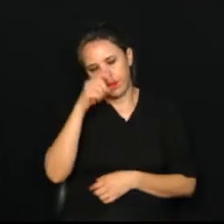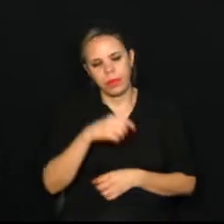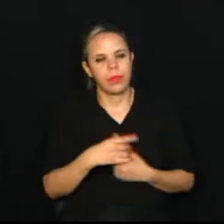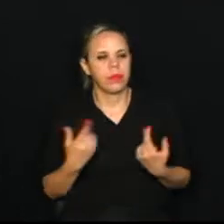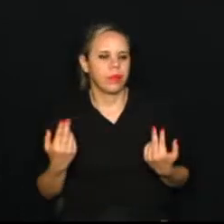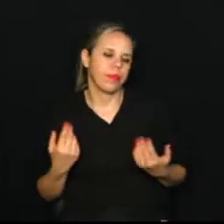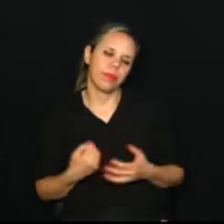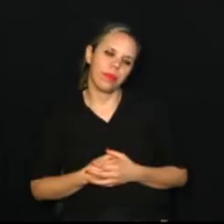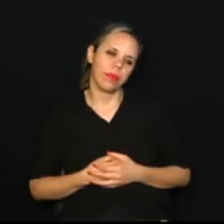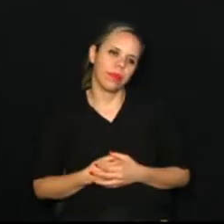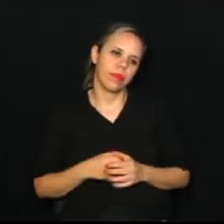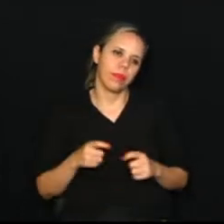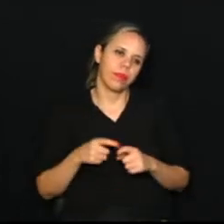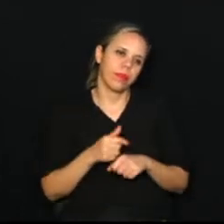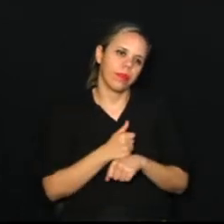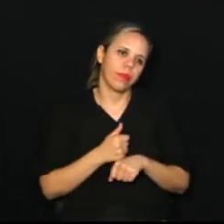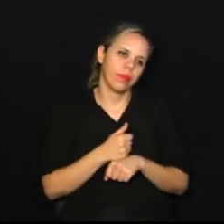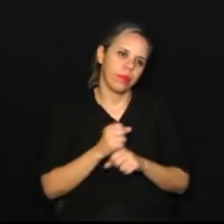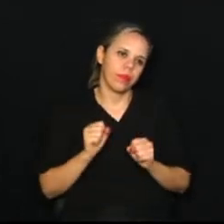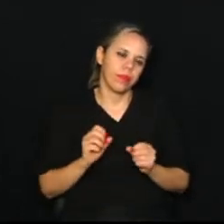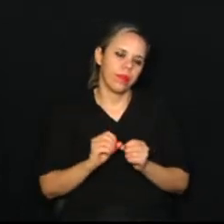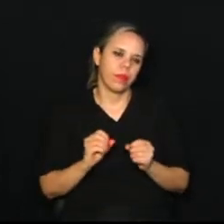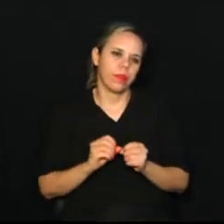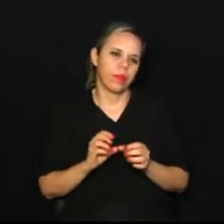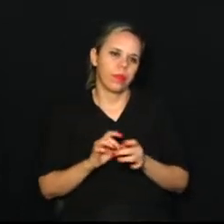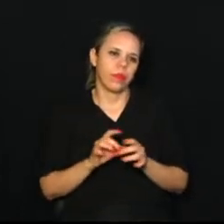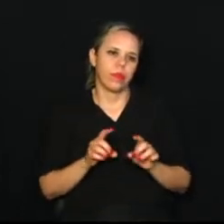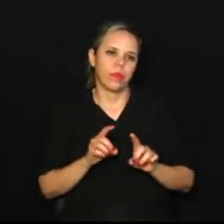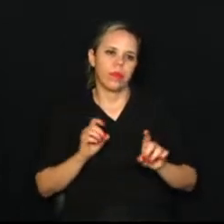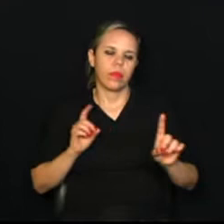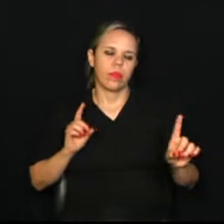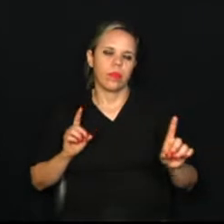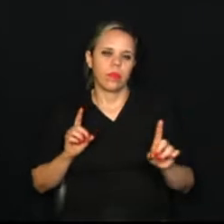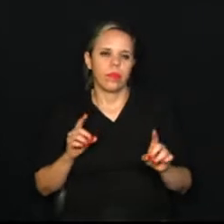E com especialistas que podem ficar à distância,